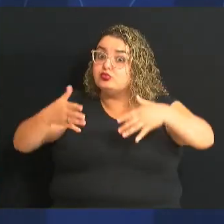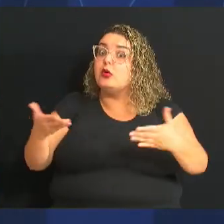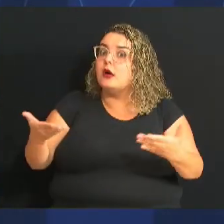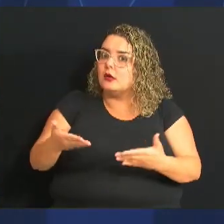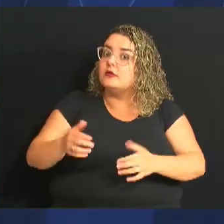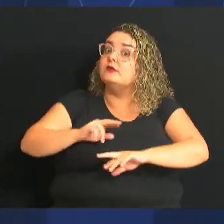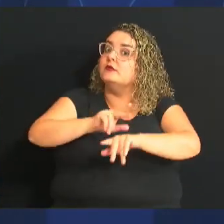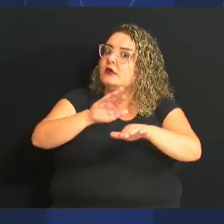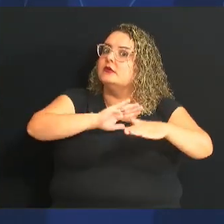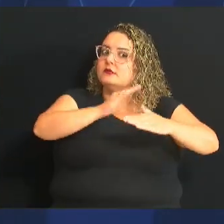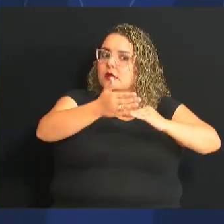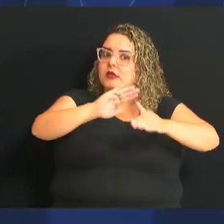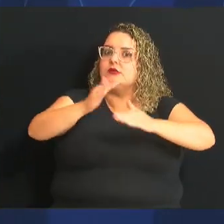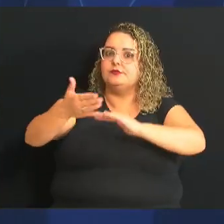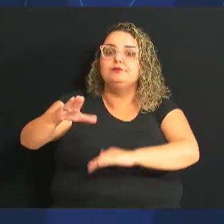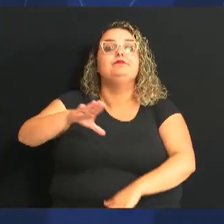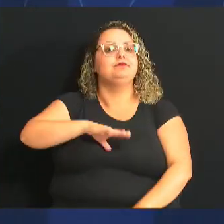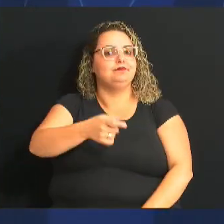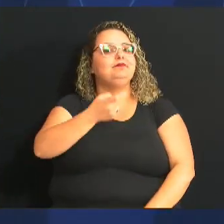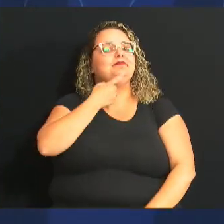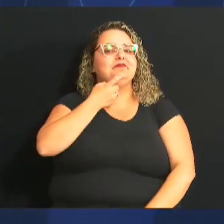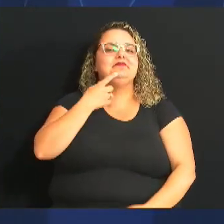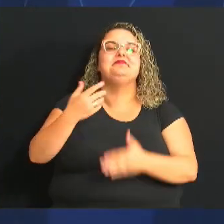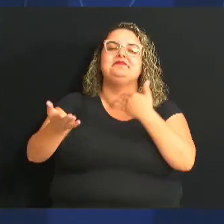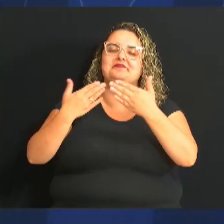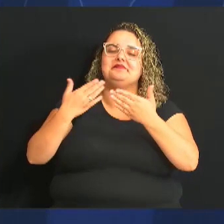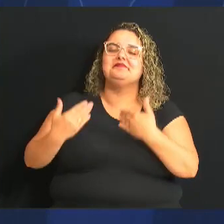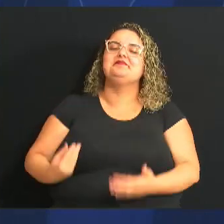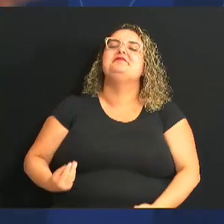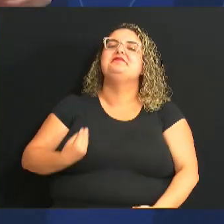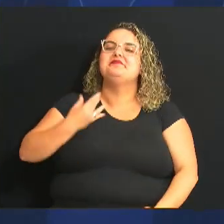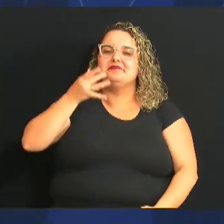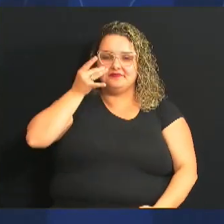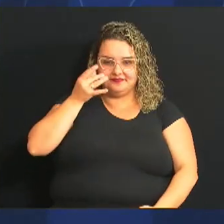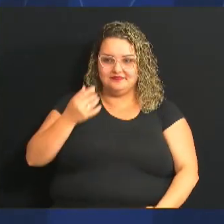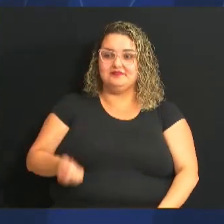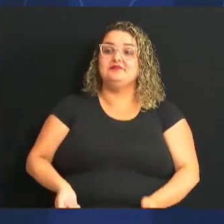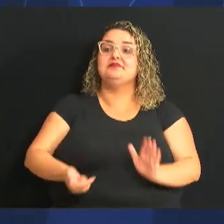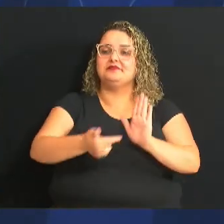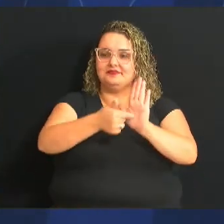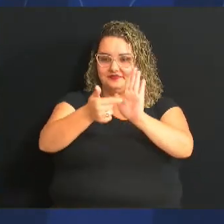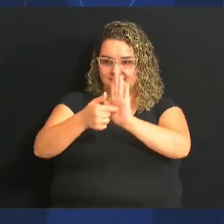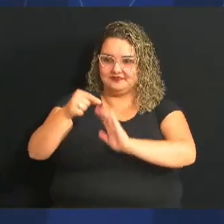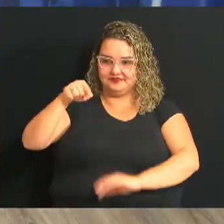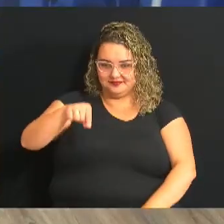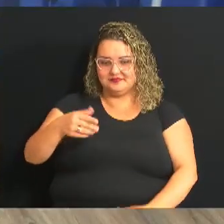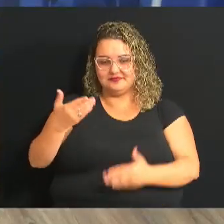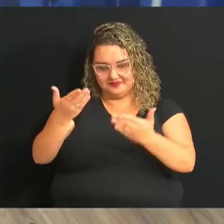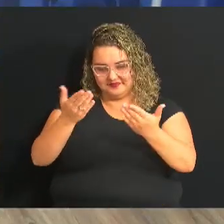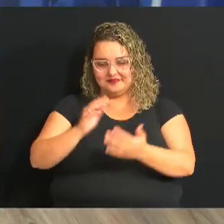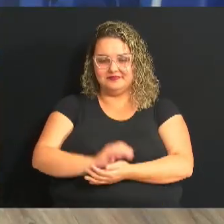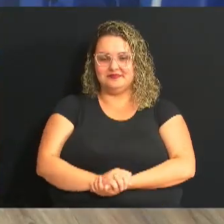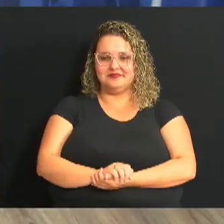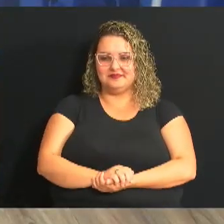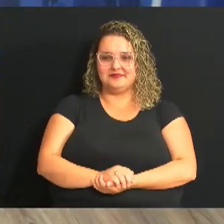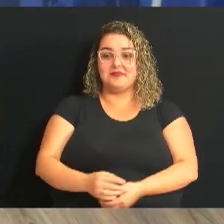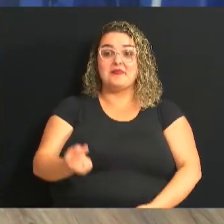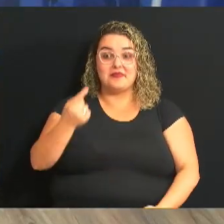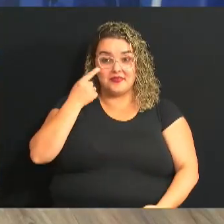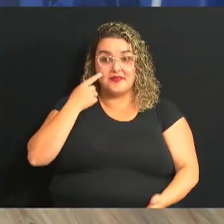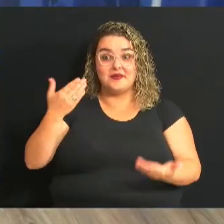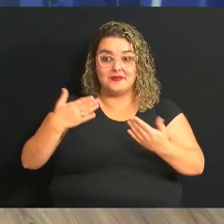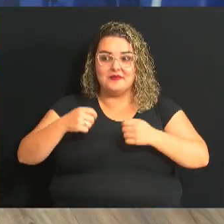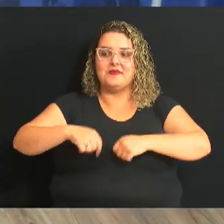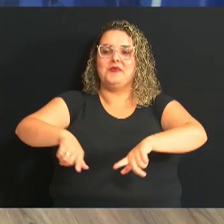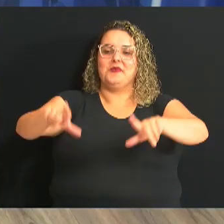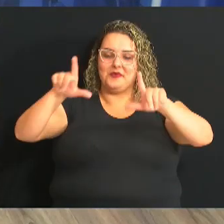muitos bairros da cidade de Campinas, que a gente conversa ao vivo e mostra aqui para você. Confira a partir de